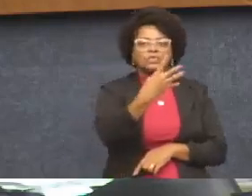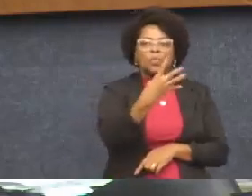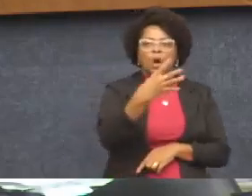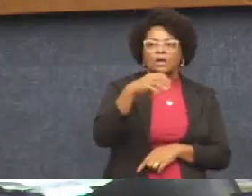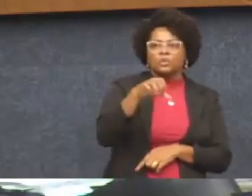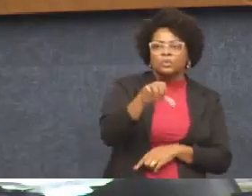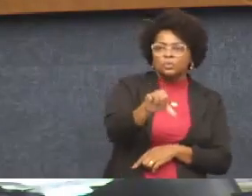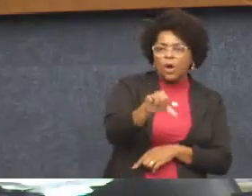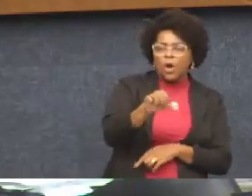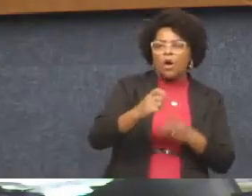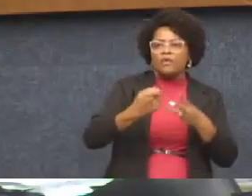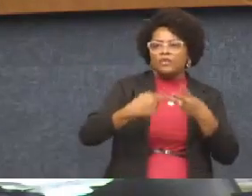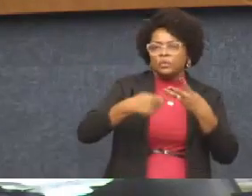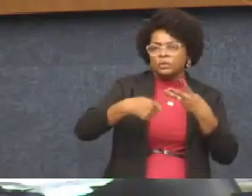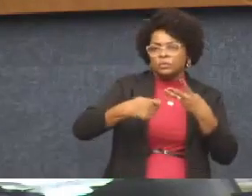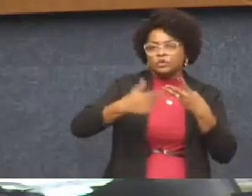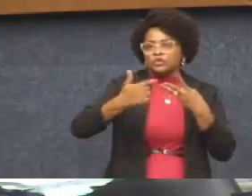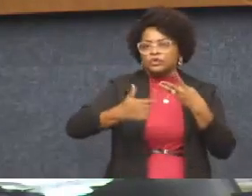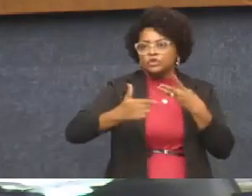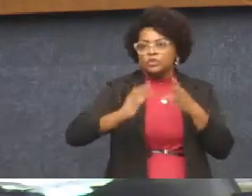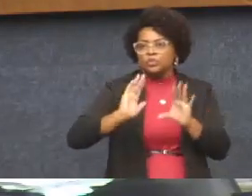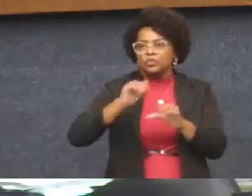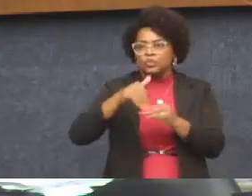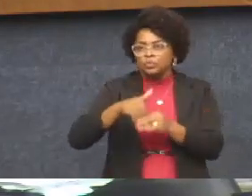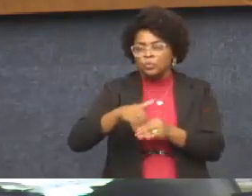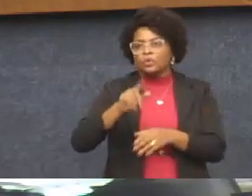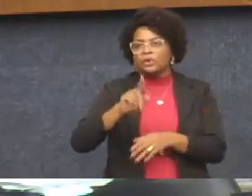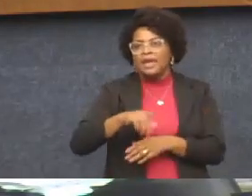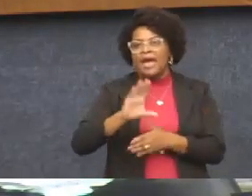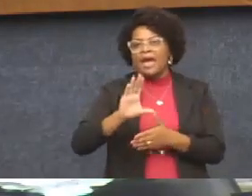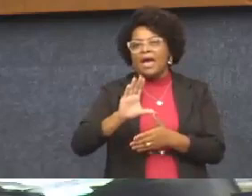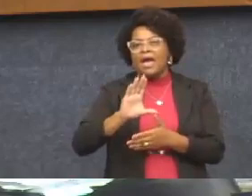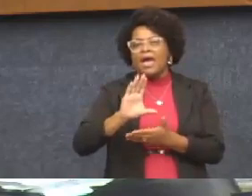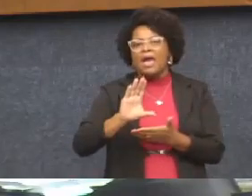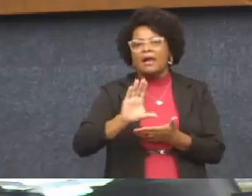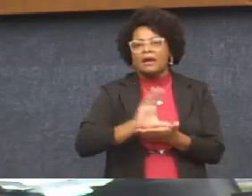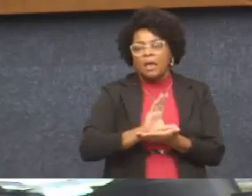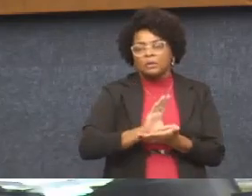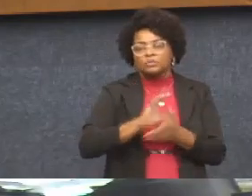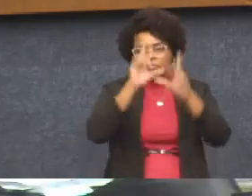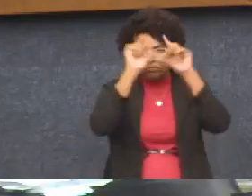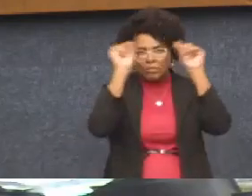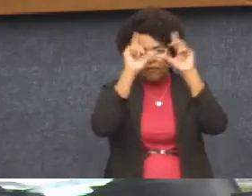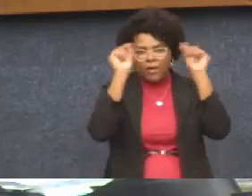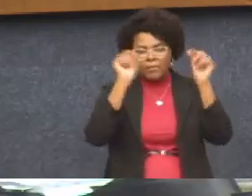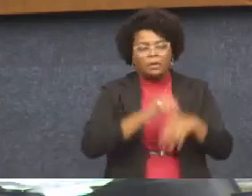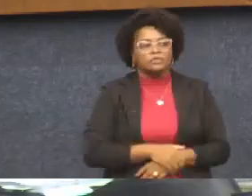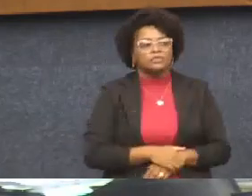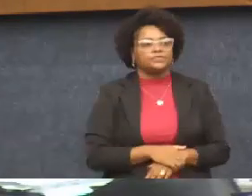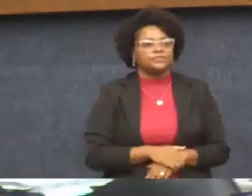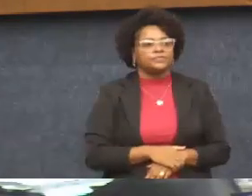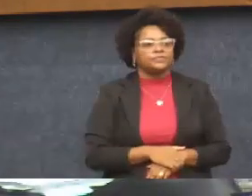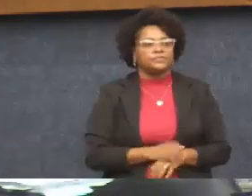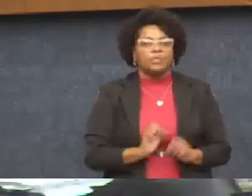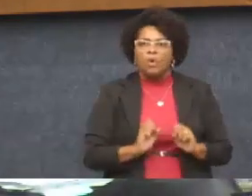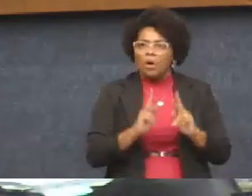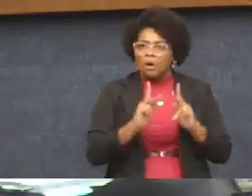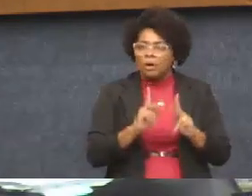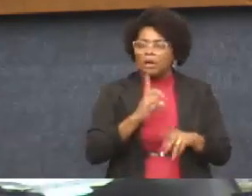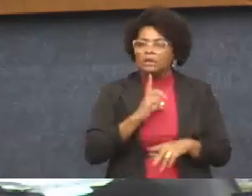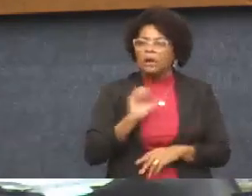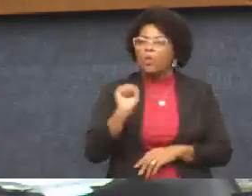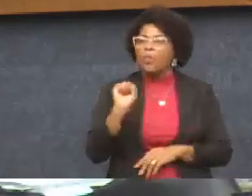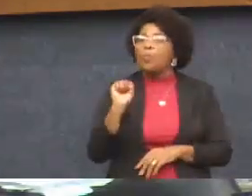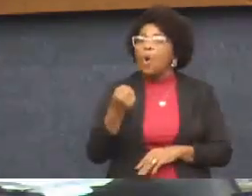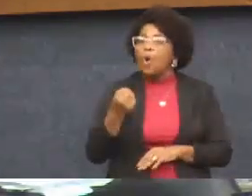749 do Executivo, segundo turno, do crédito para o pessoal da enfermagem. É isso? É isso aí. Então, teremos 8 itens